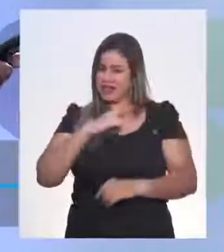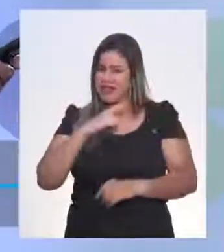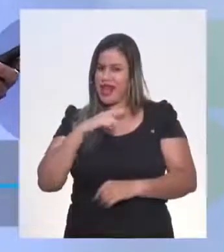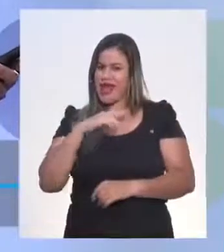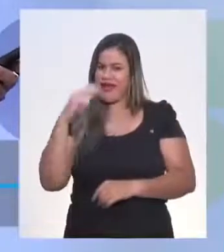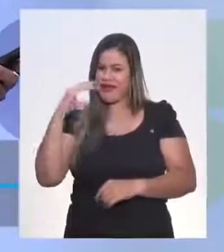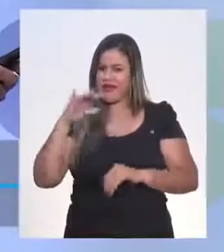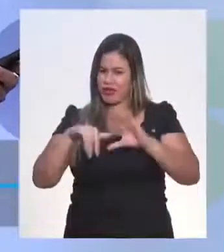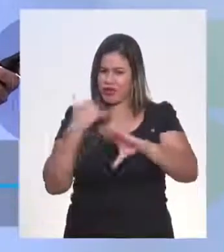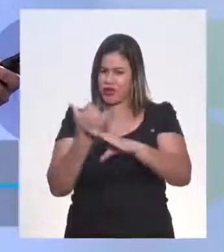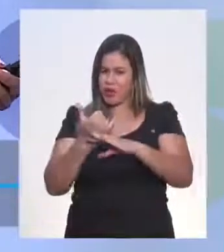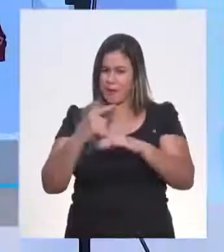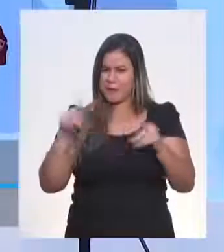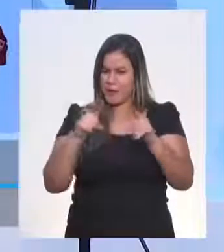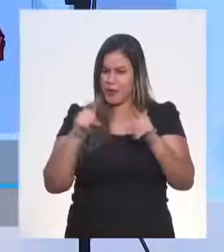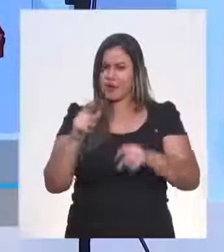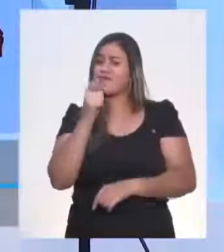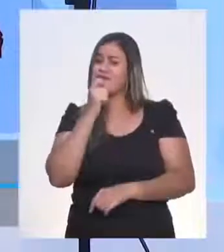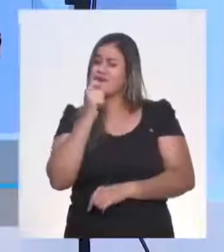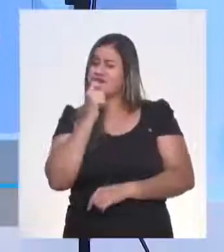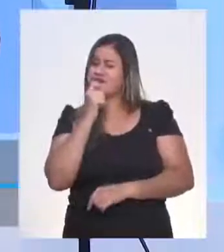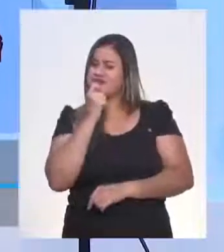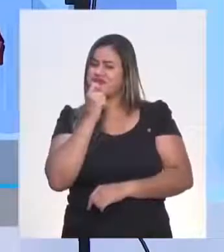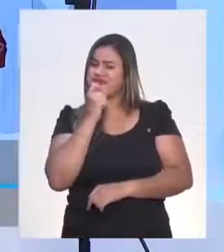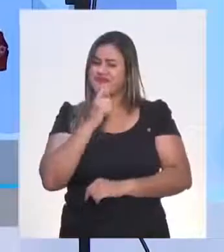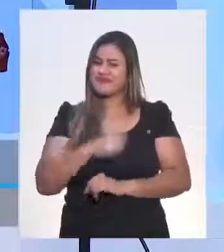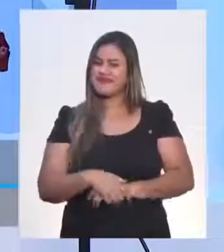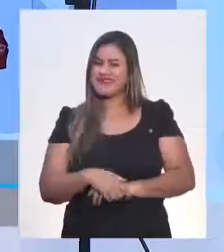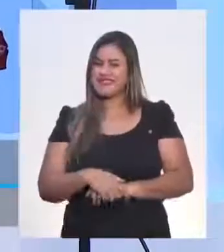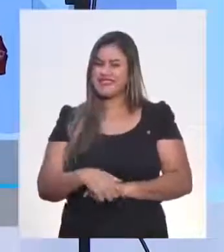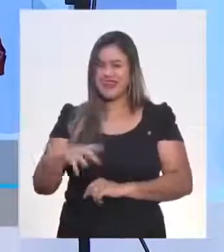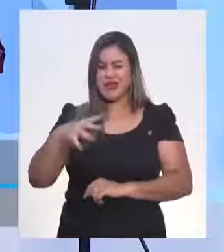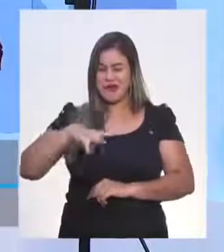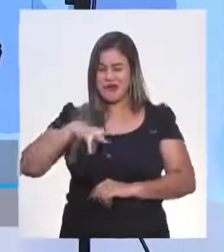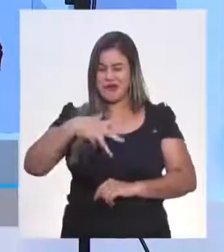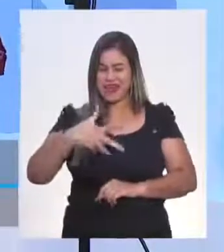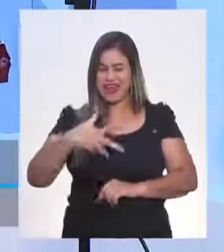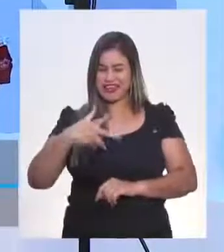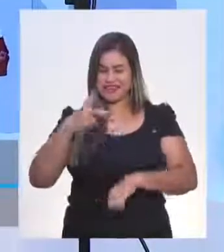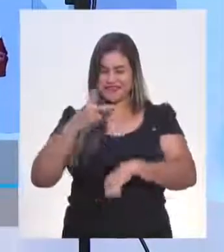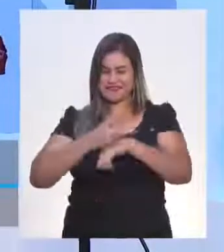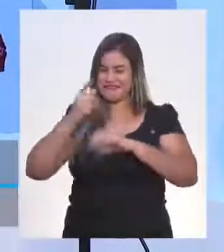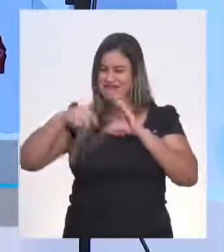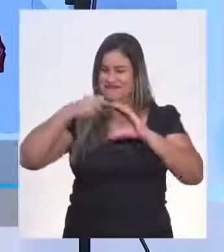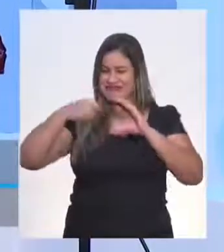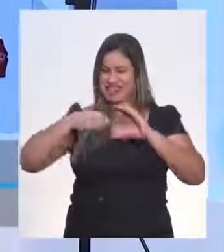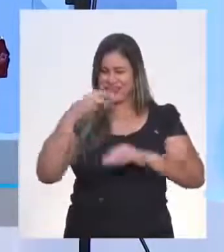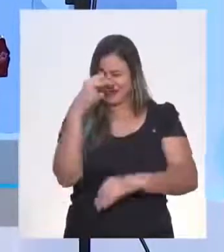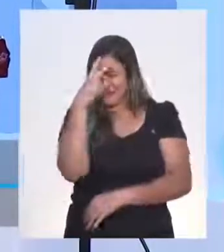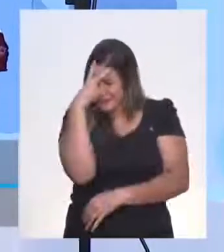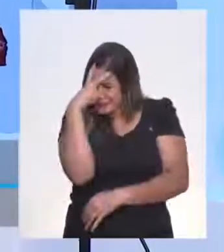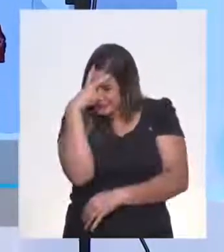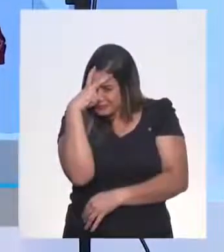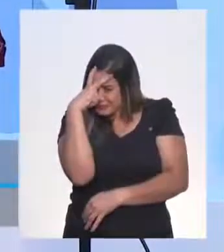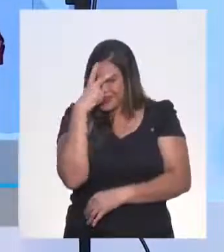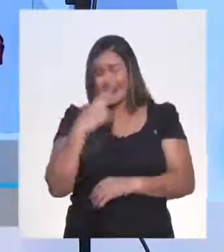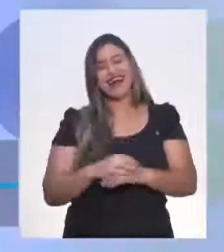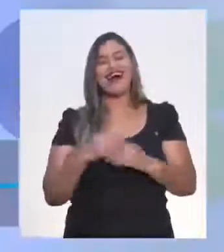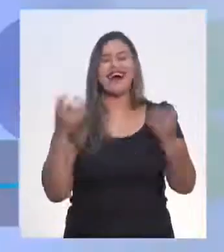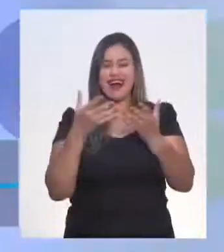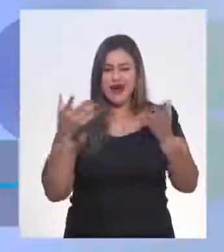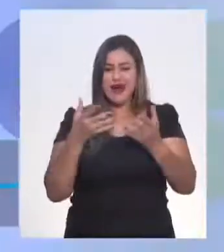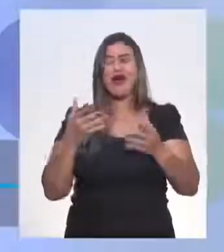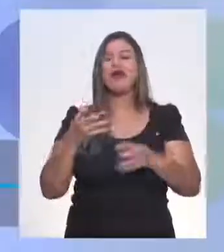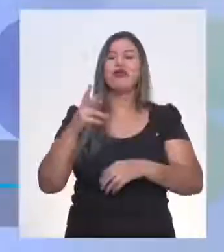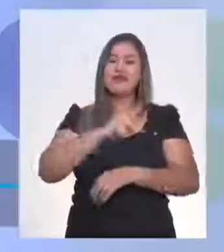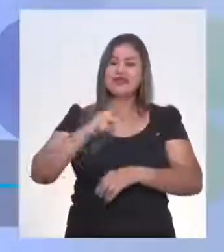música no seu canal do YouTube Não ainda não nunca teve coragem de gravar Então pessoal Professor Anderson vai gravar a